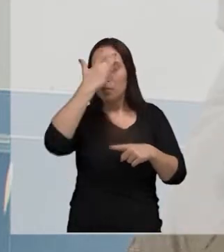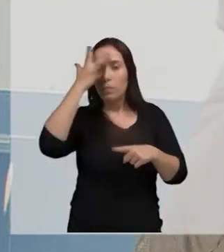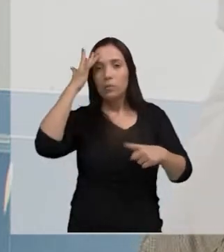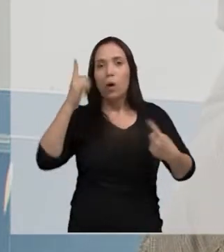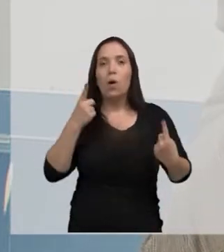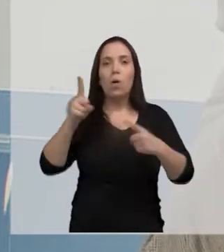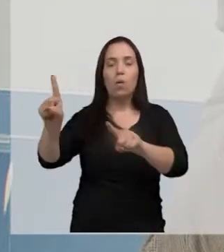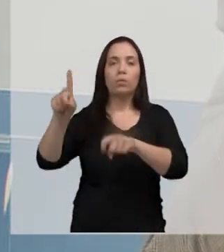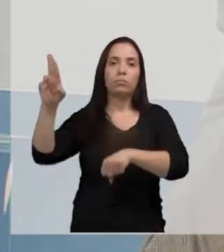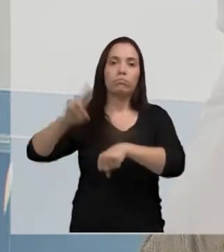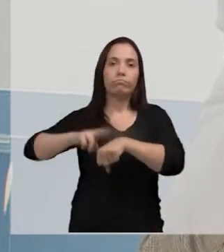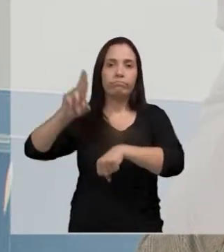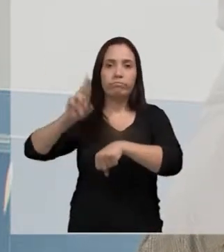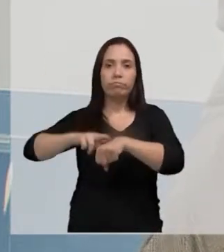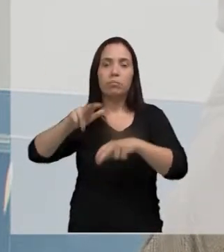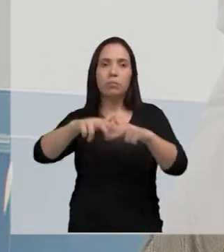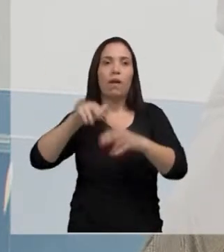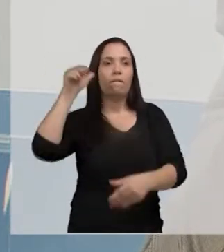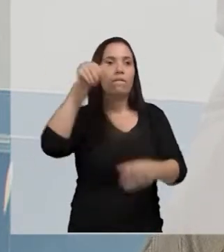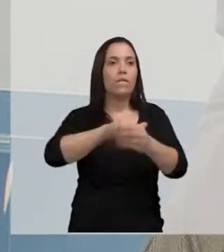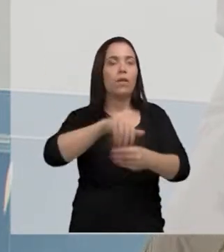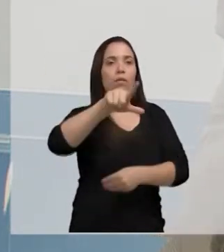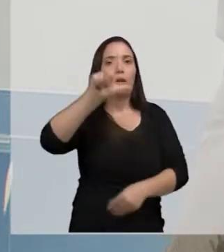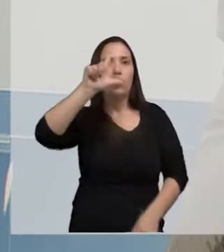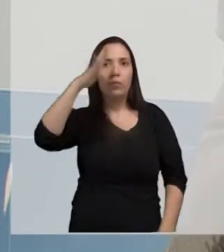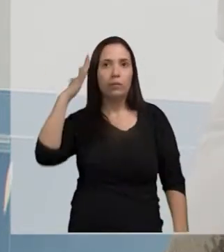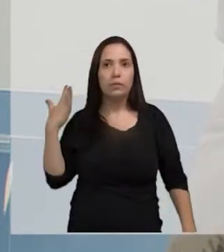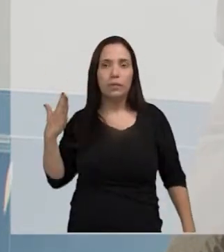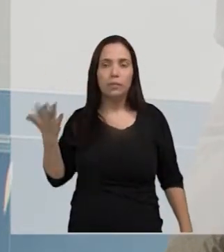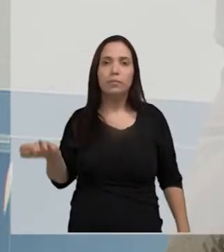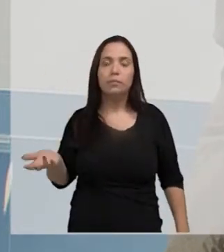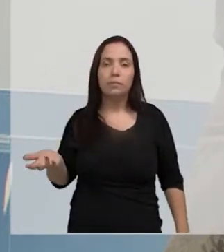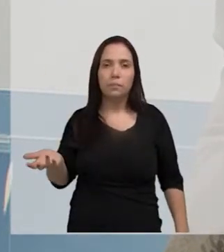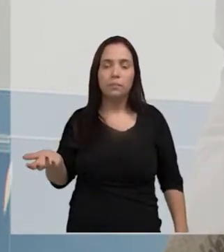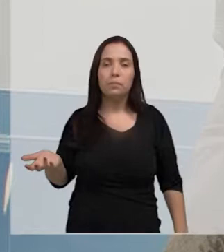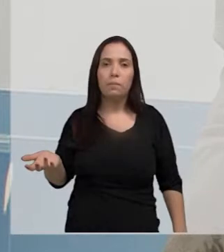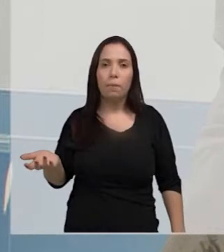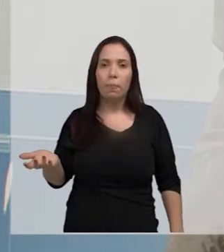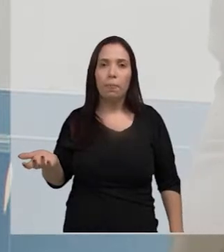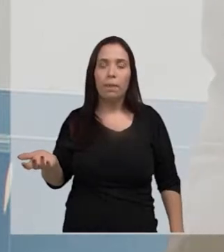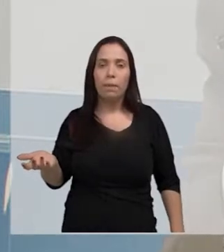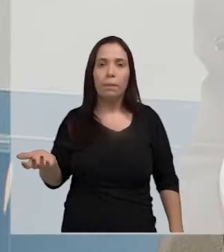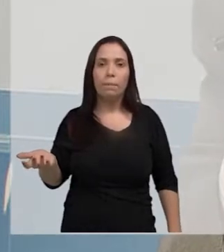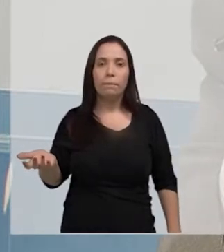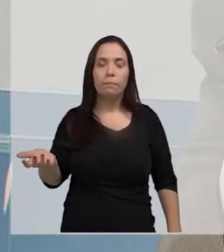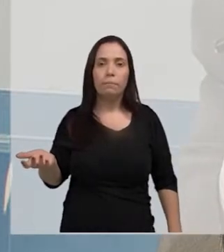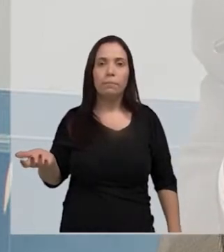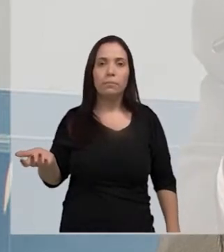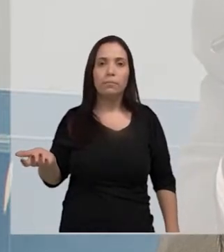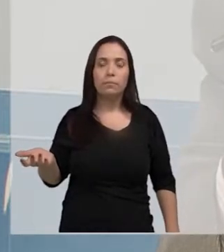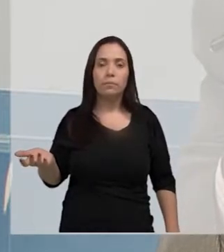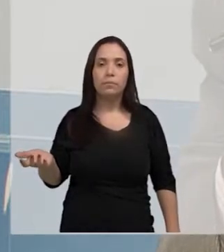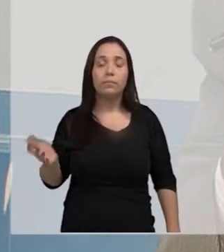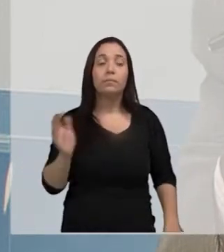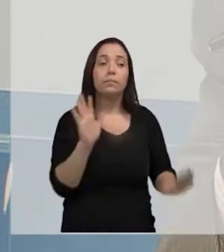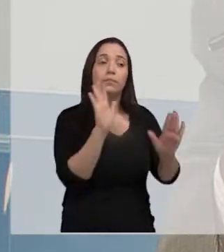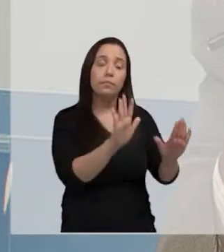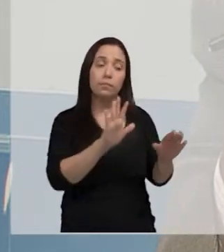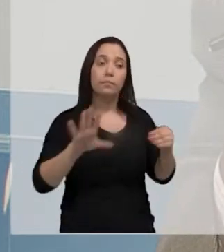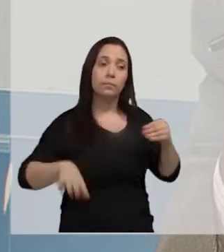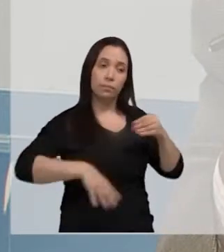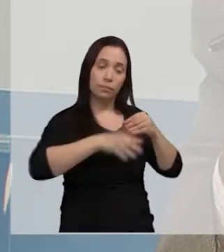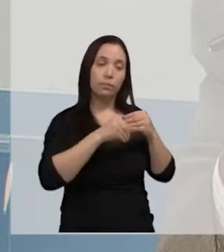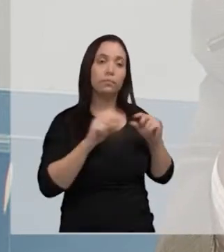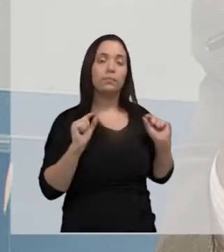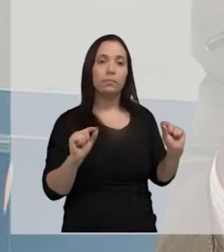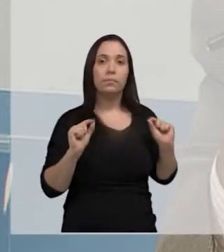a prefeitura atual, Luiz, que faz com que lembre o período da Luziane. Entendeu? Só que tem um detalhe aí